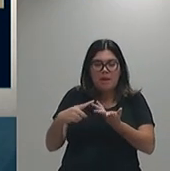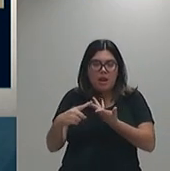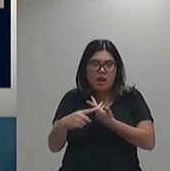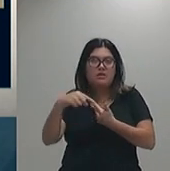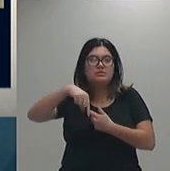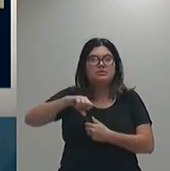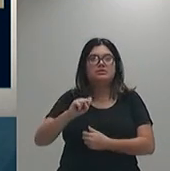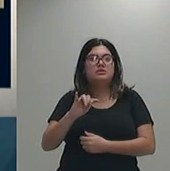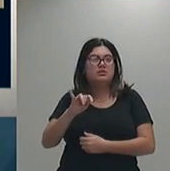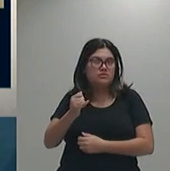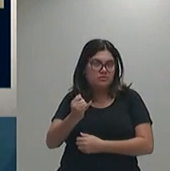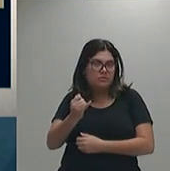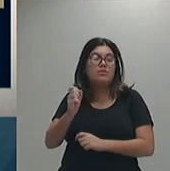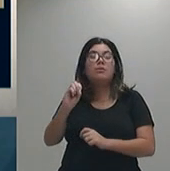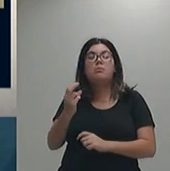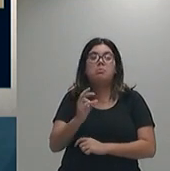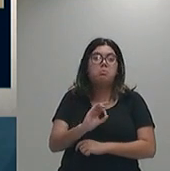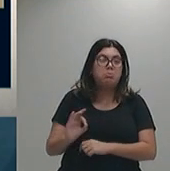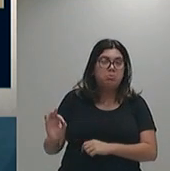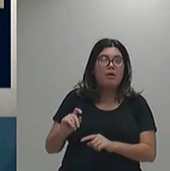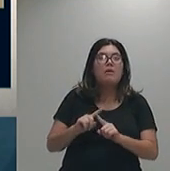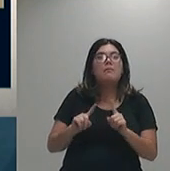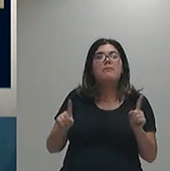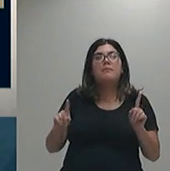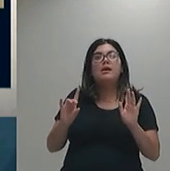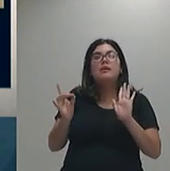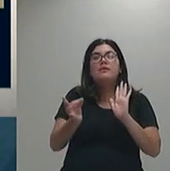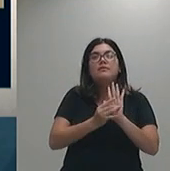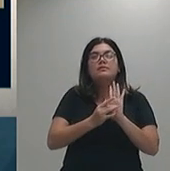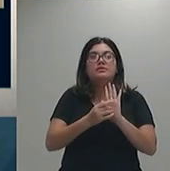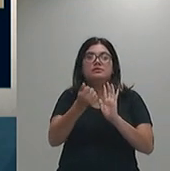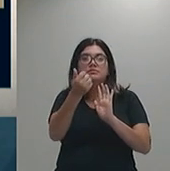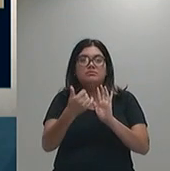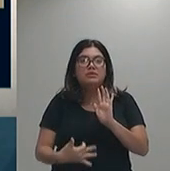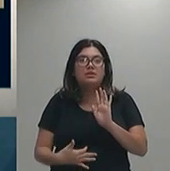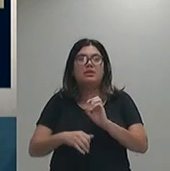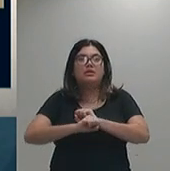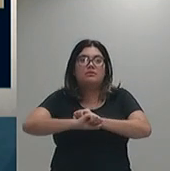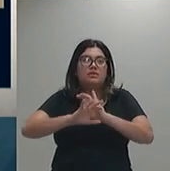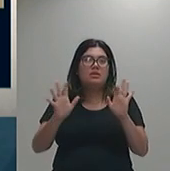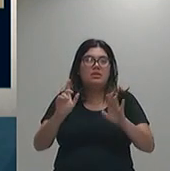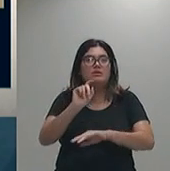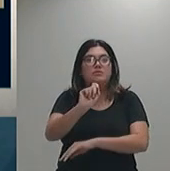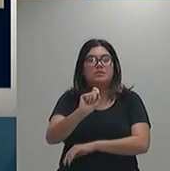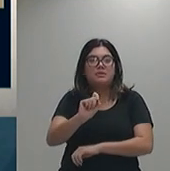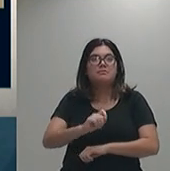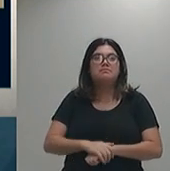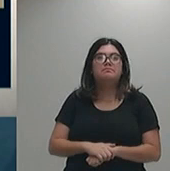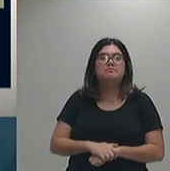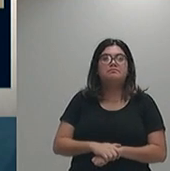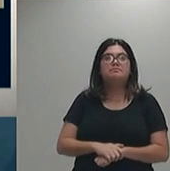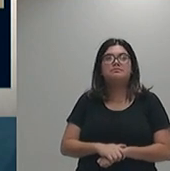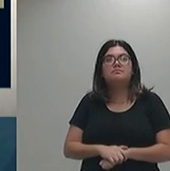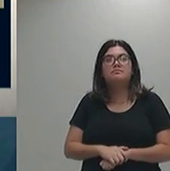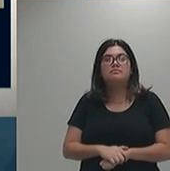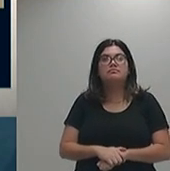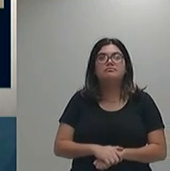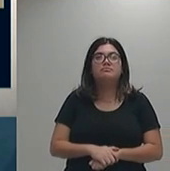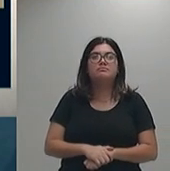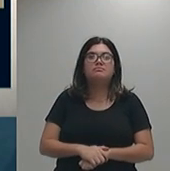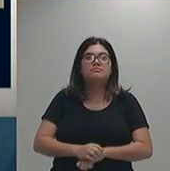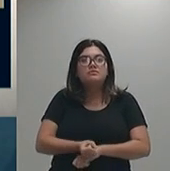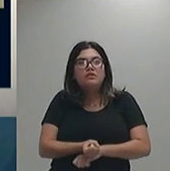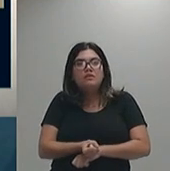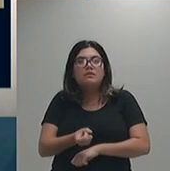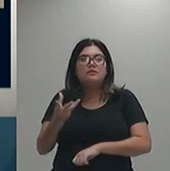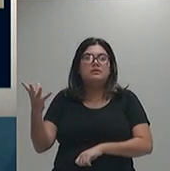de Justiça mas o fato é que como bem mencionada é a e depois de inúmeras decisões nos